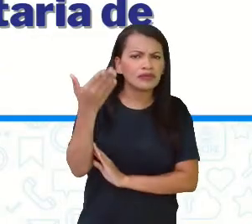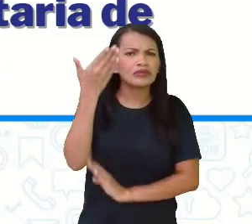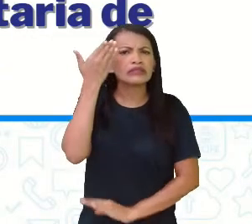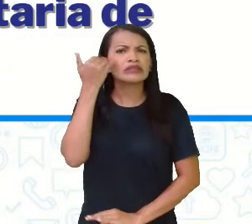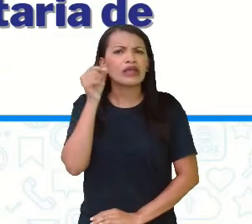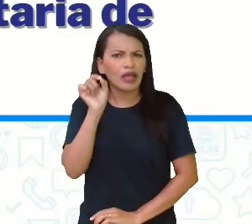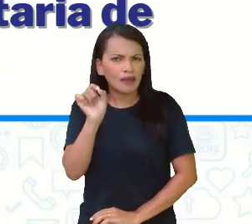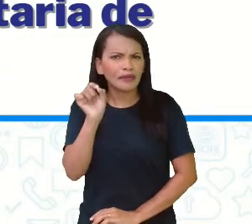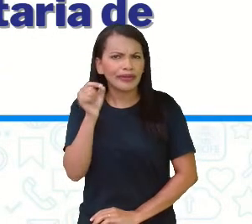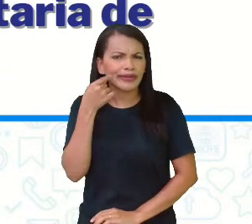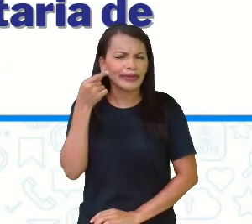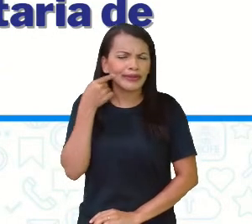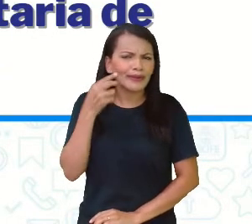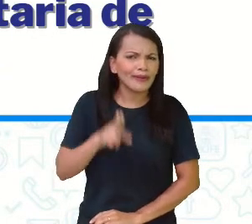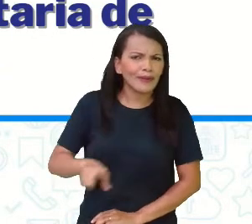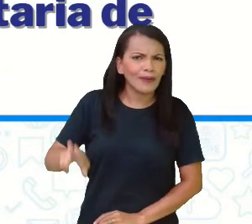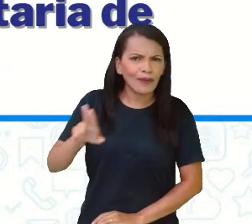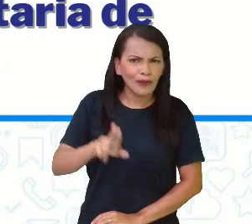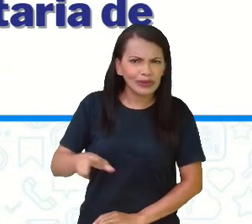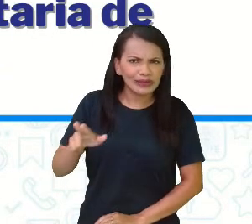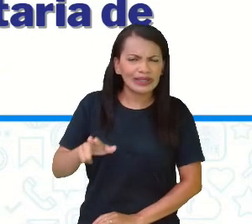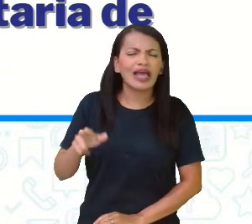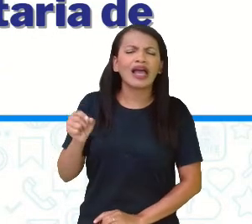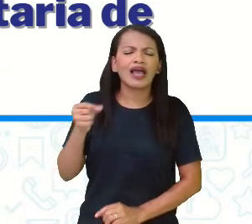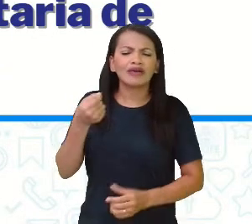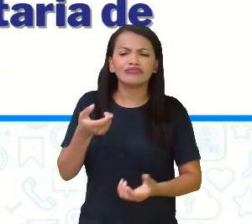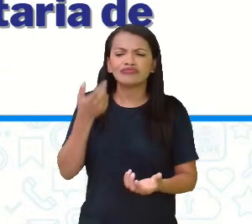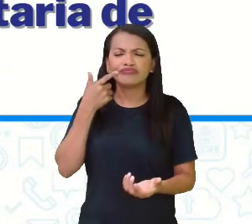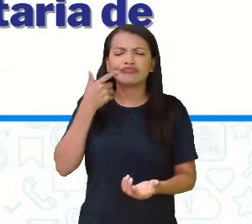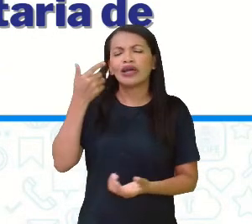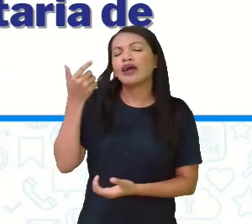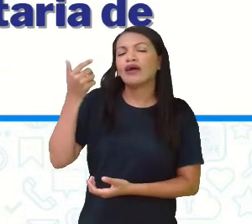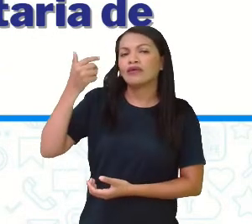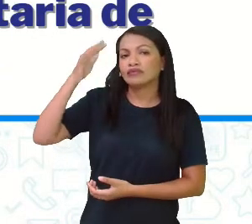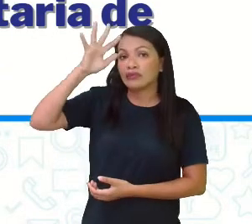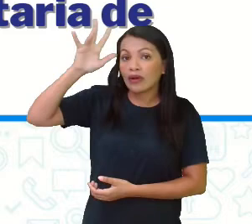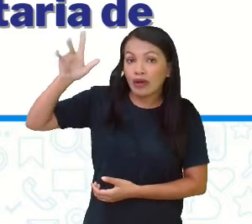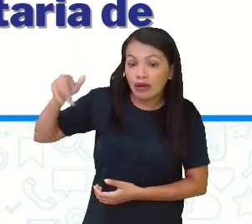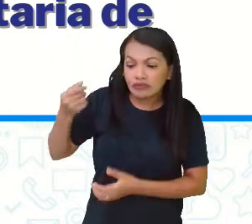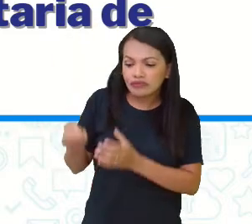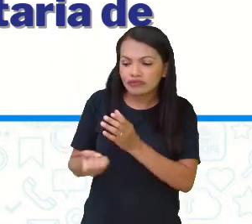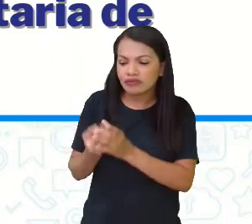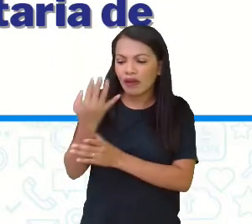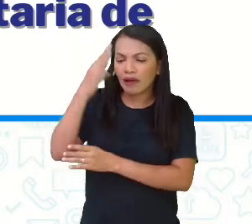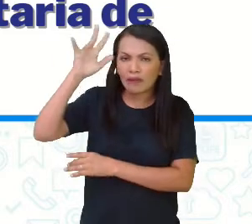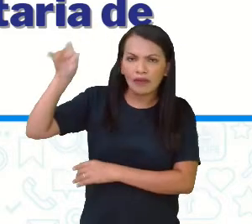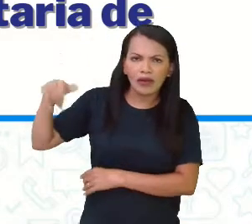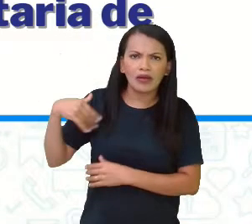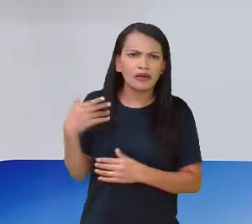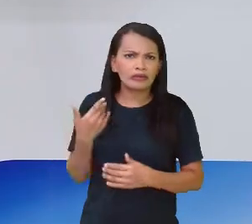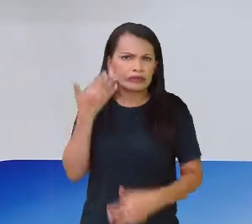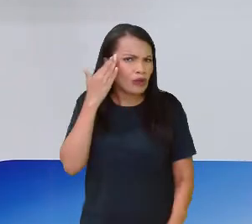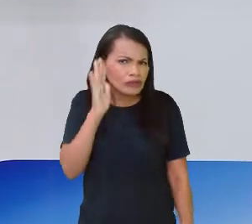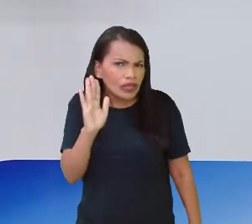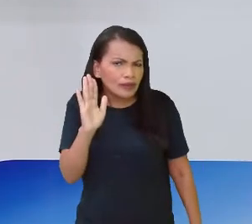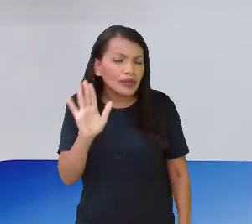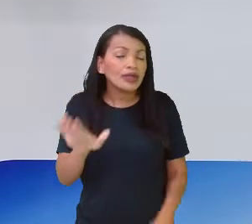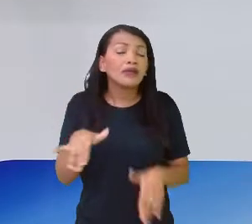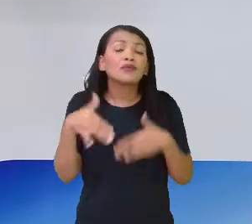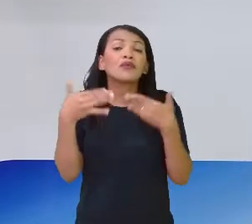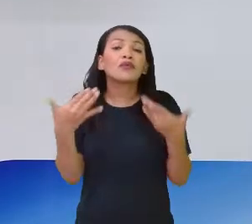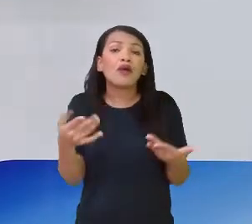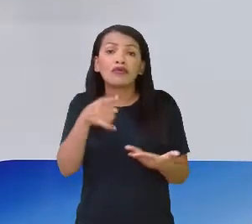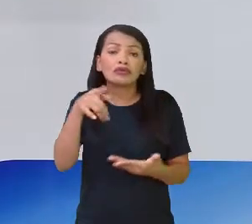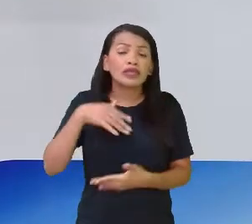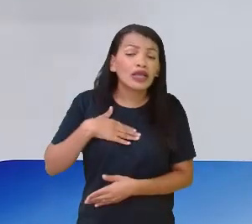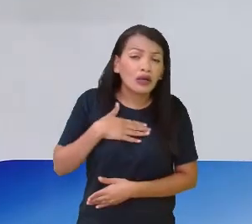sabe tocar algum instrumento de origem africana? Qual? Se não sabe, qual instrumento você gostaria de aprender a tocar? E